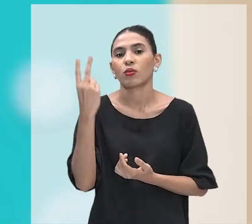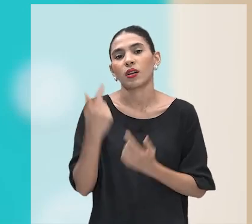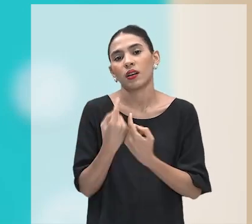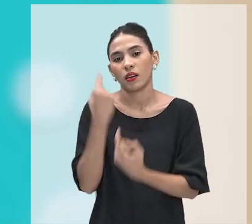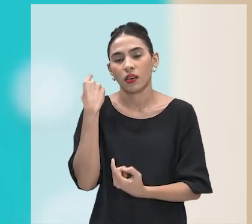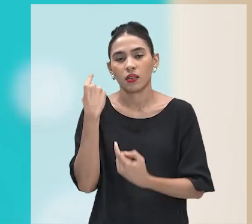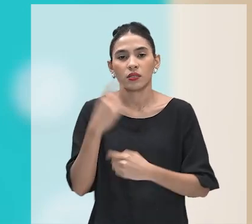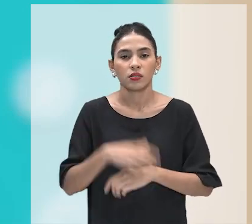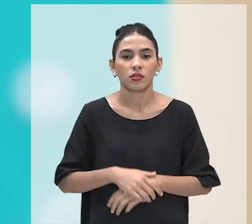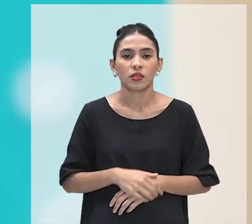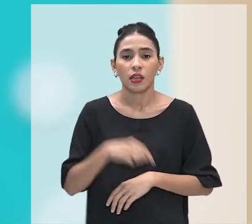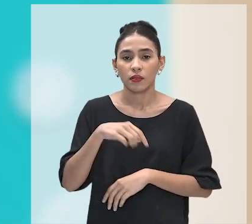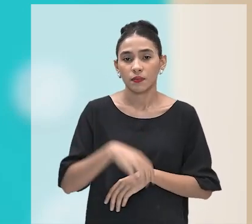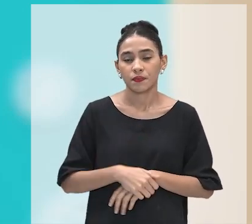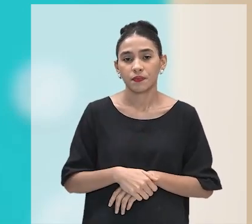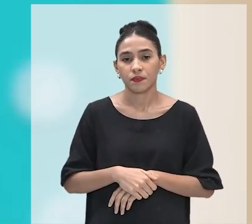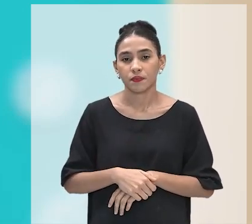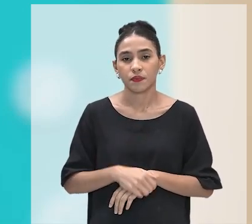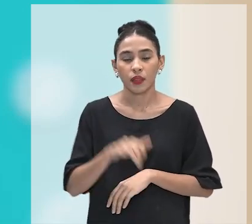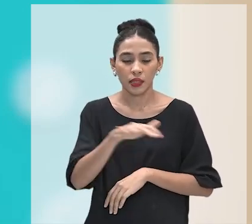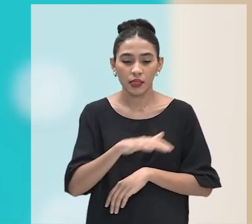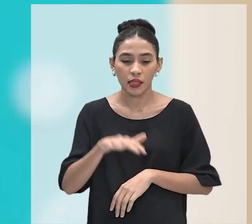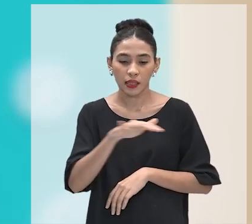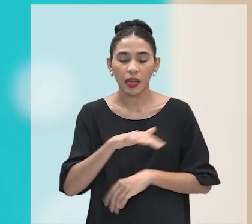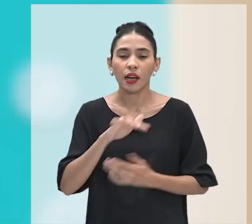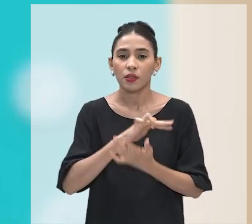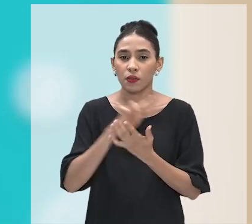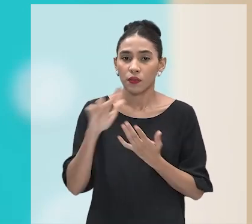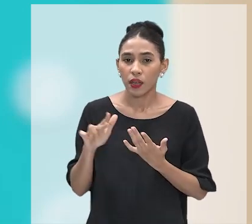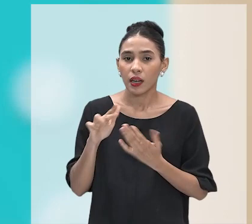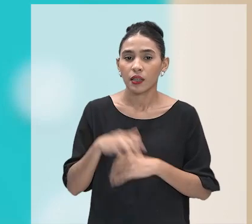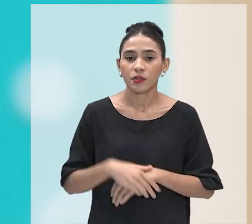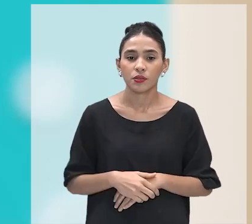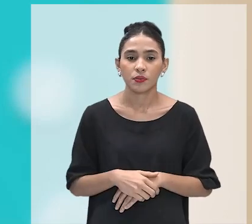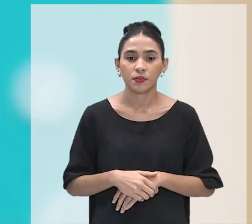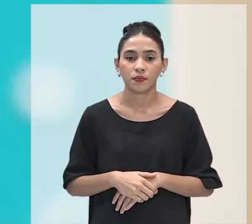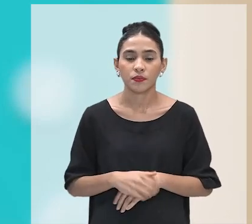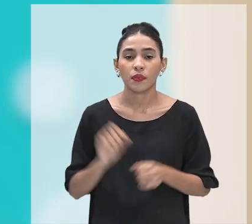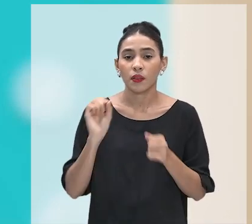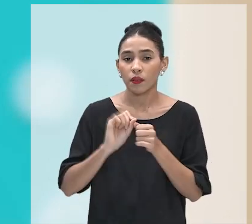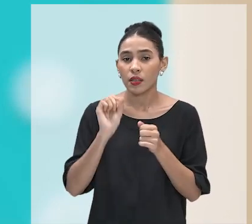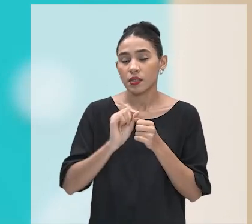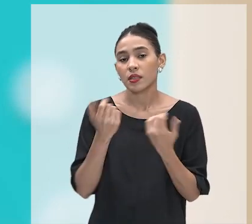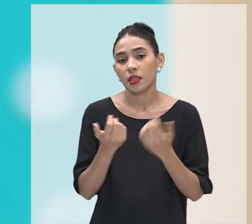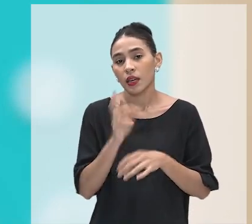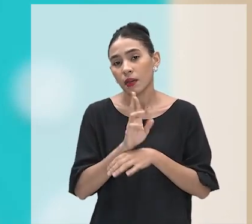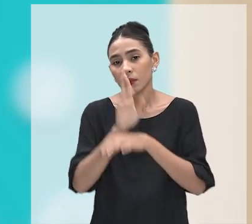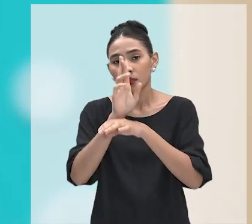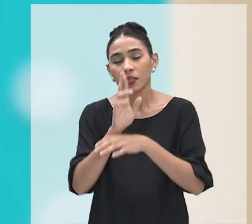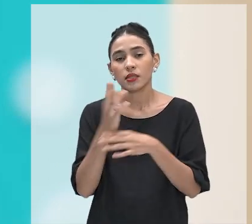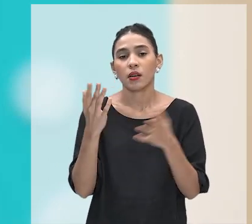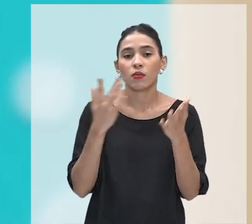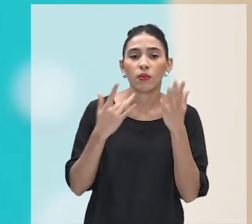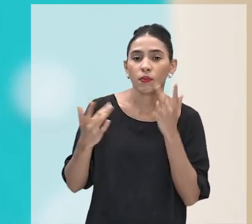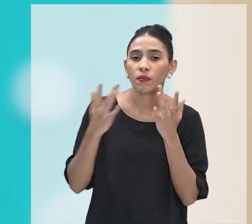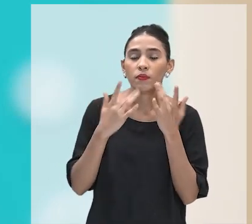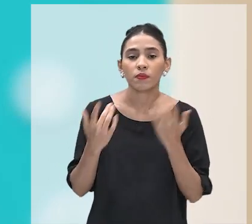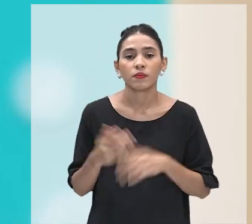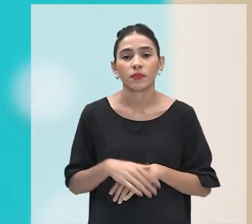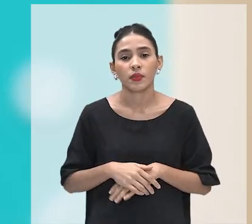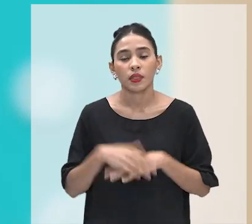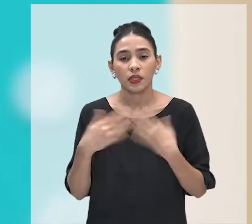e profissionais de cenário e etc., e figurinos, para fazer essas representações. Então, eles tinham que importar